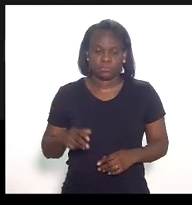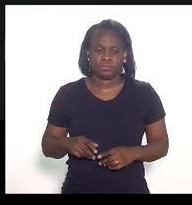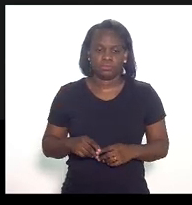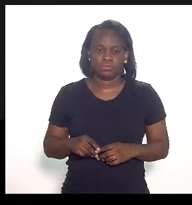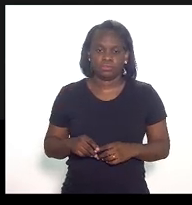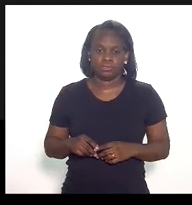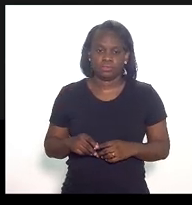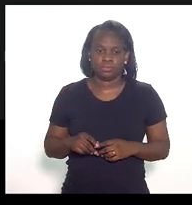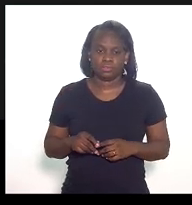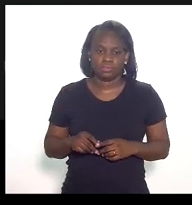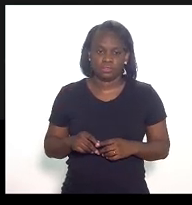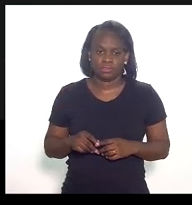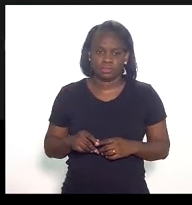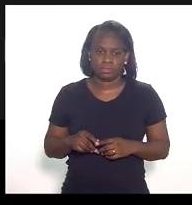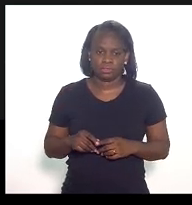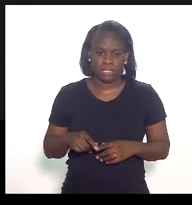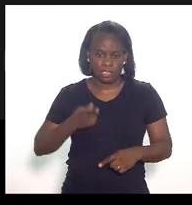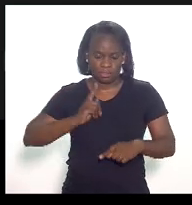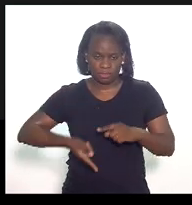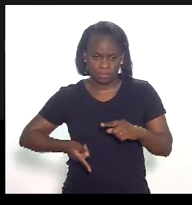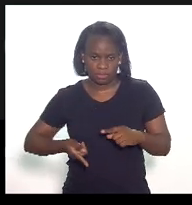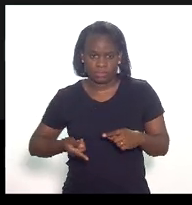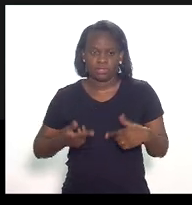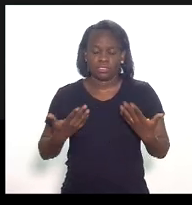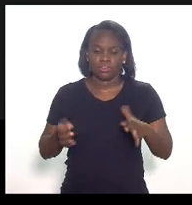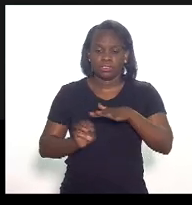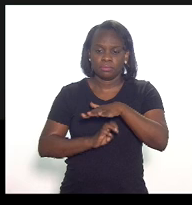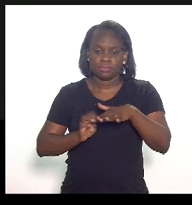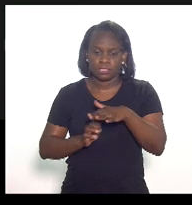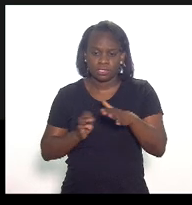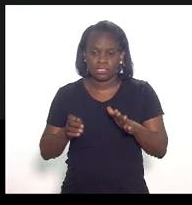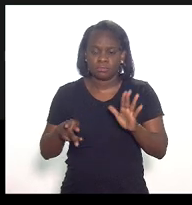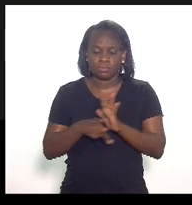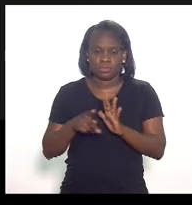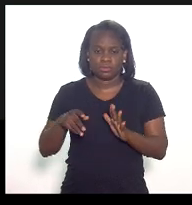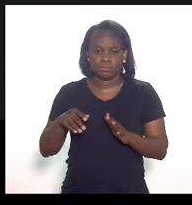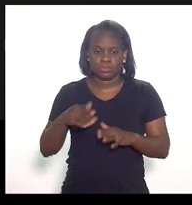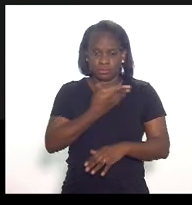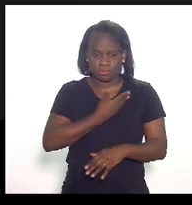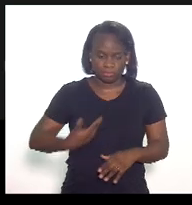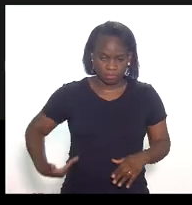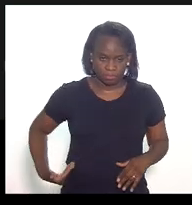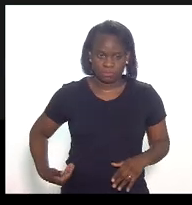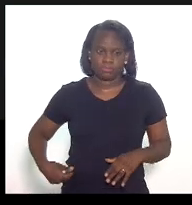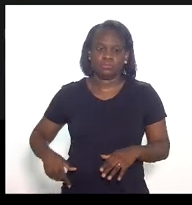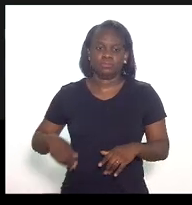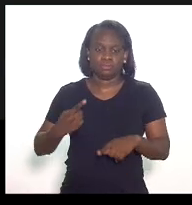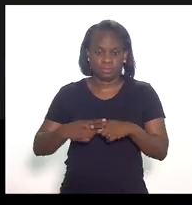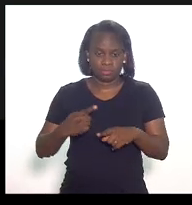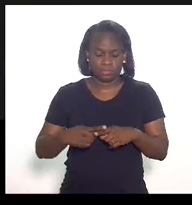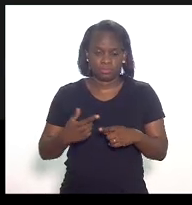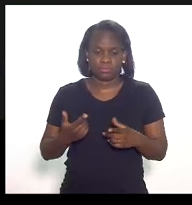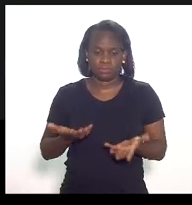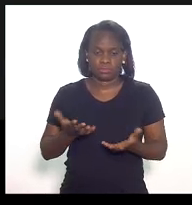não podem, são vedadas às empresas públicas que queiram